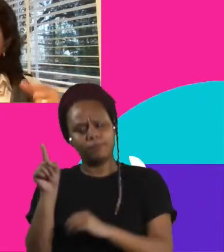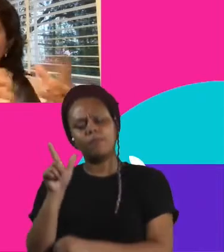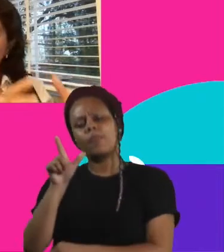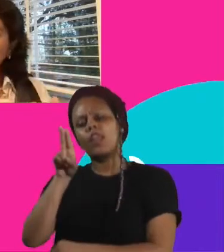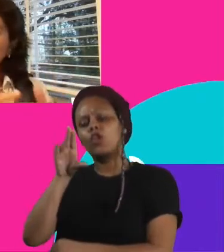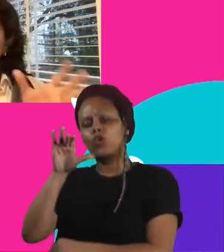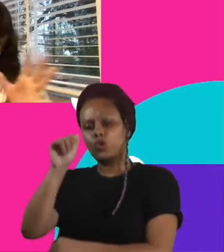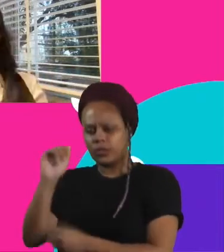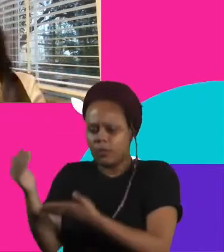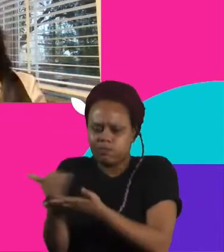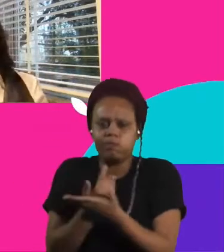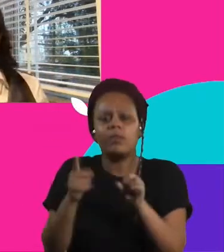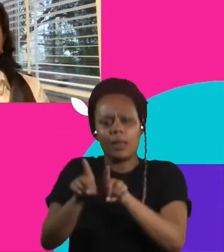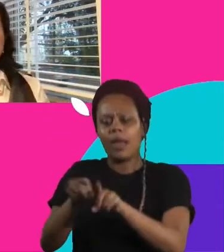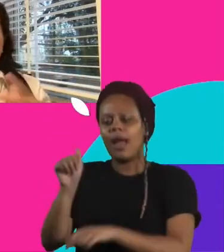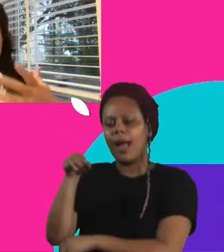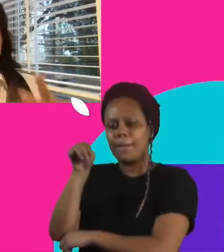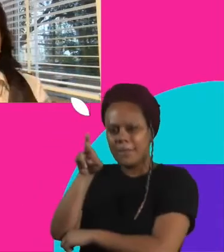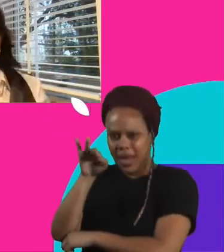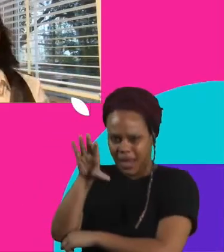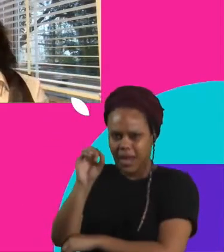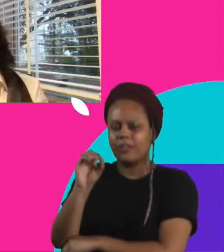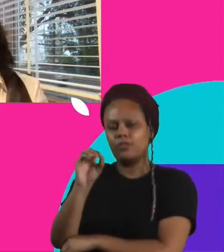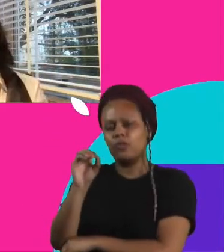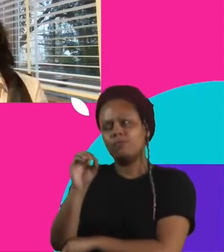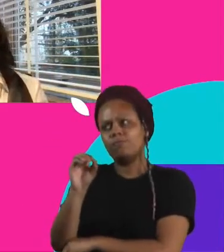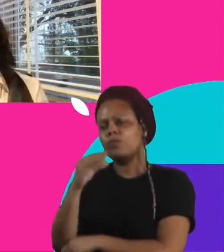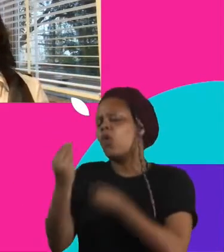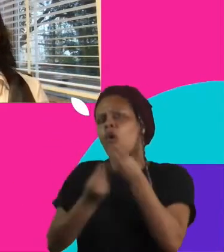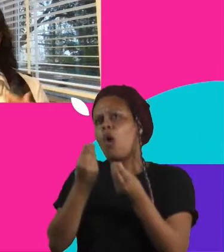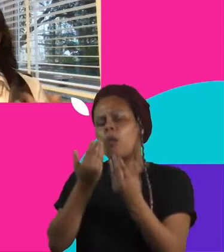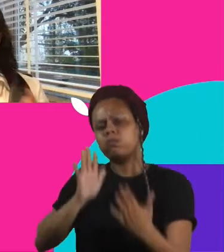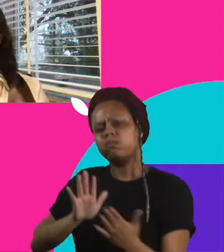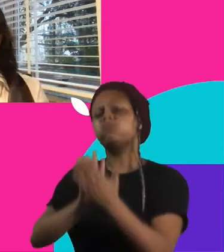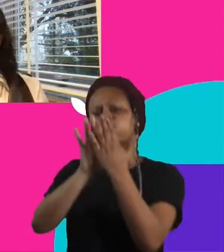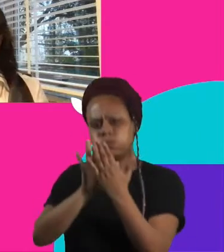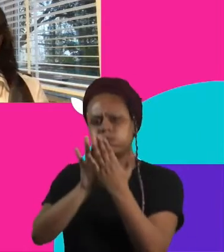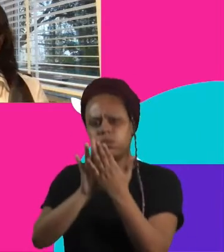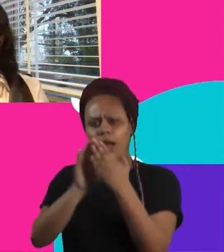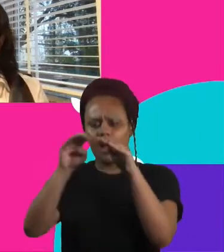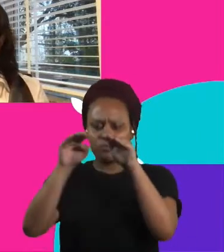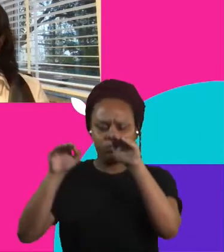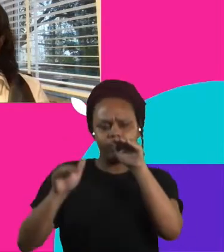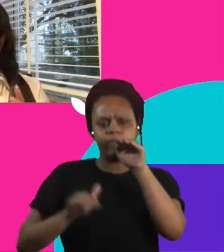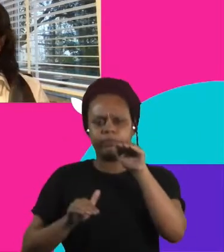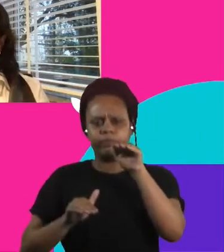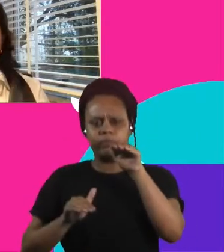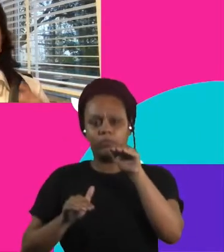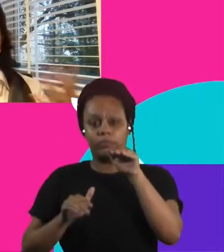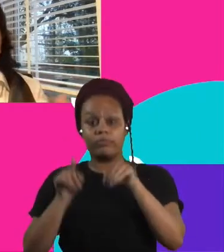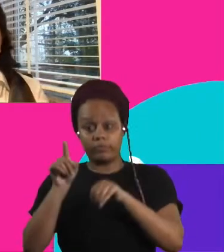tecnologia, o Américo, como a gente pode encarar e enfrentar a desigualdade e Luciana aí falando do papel da ENDE